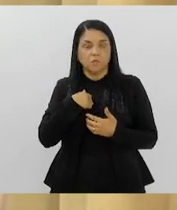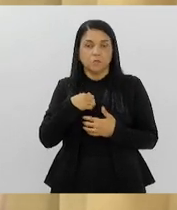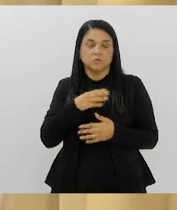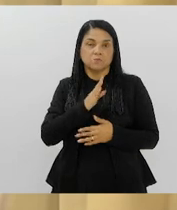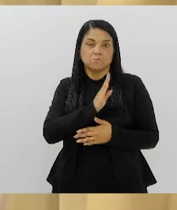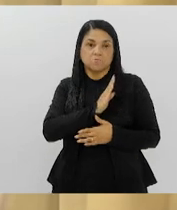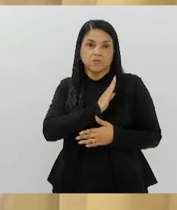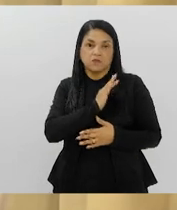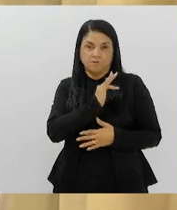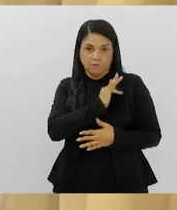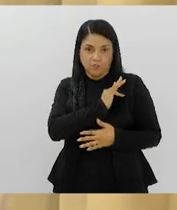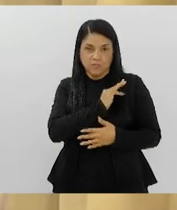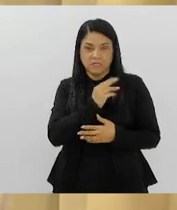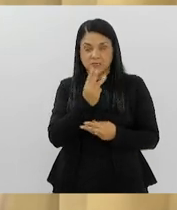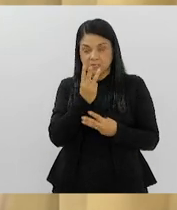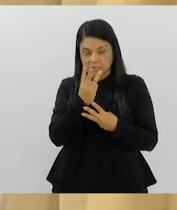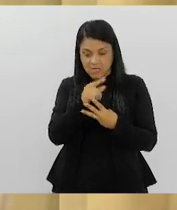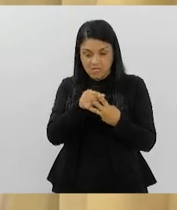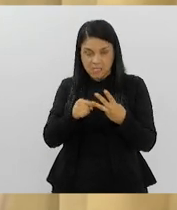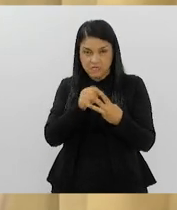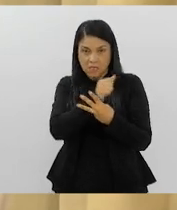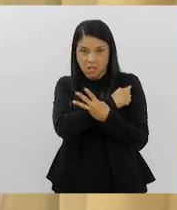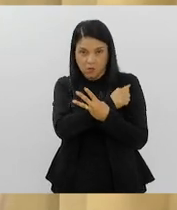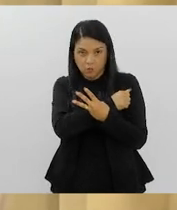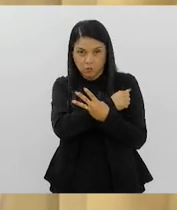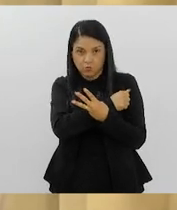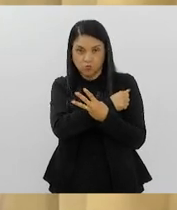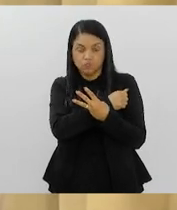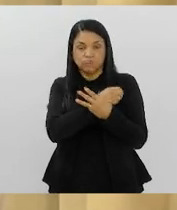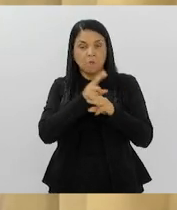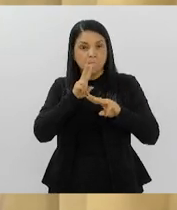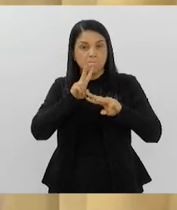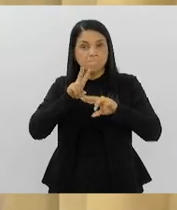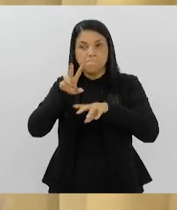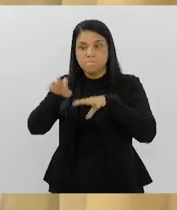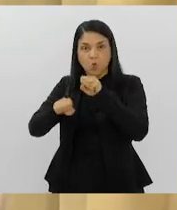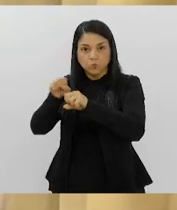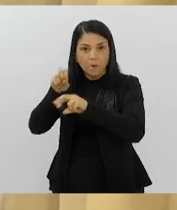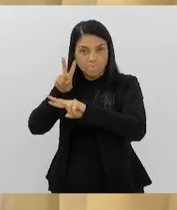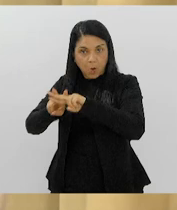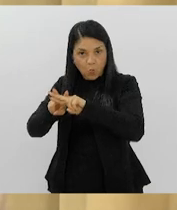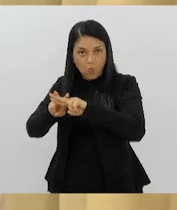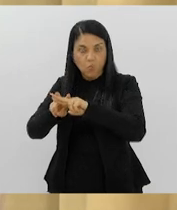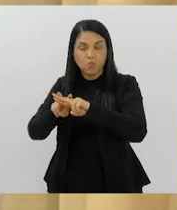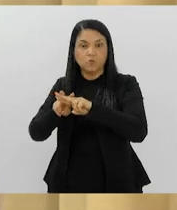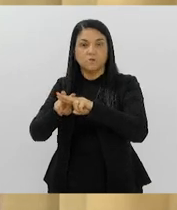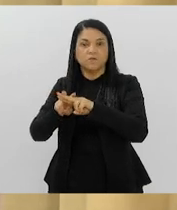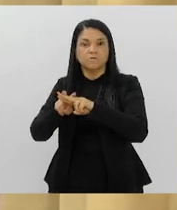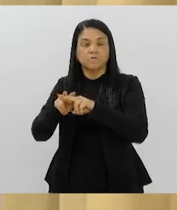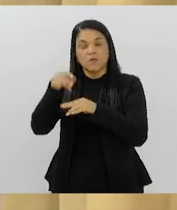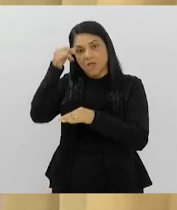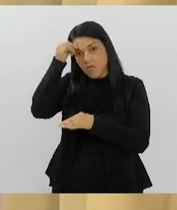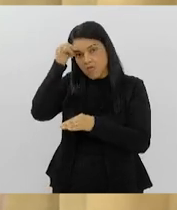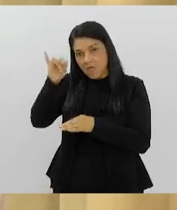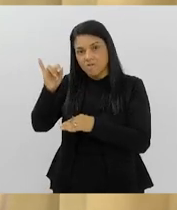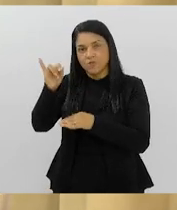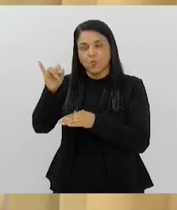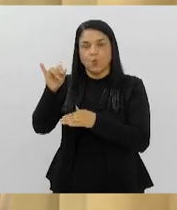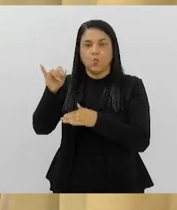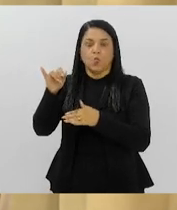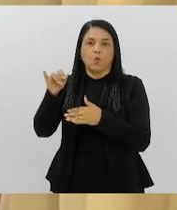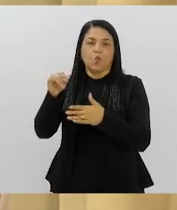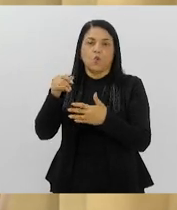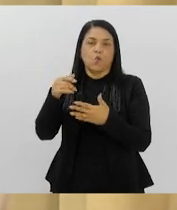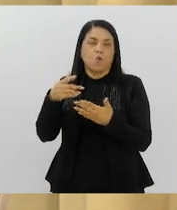uns 3 casos em que houve a busca e apreensão e foi interceptado antes de que houvesse qualquer tipo de